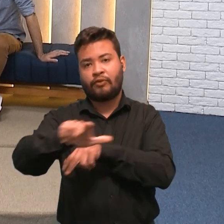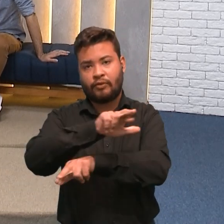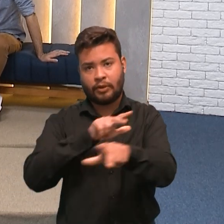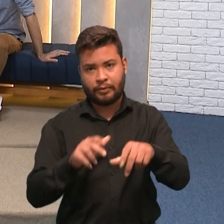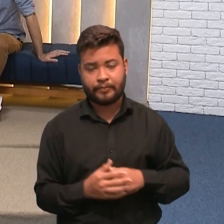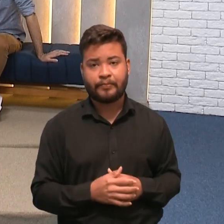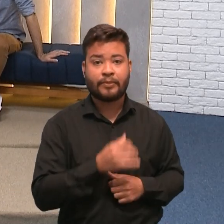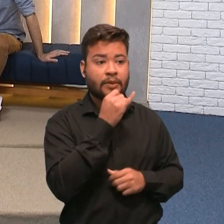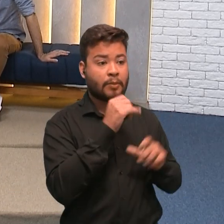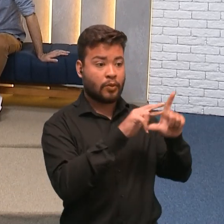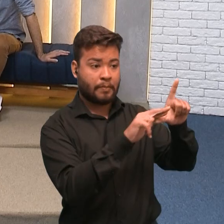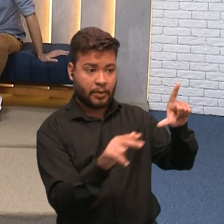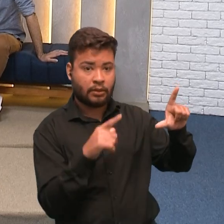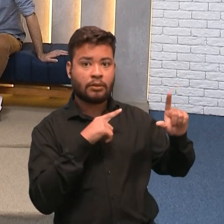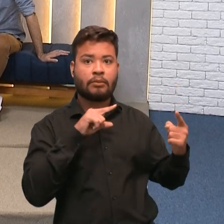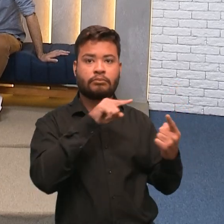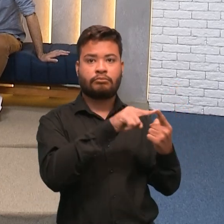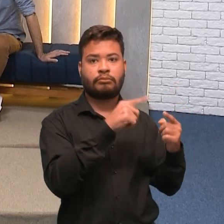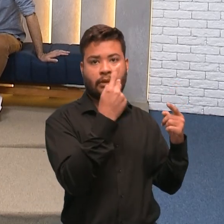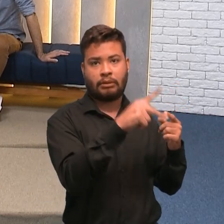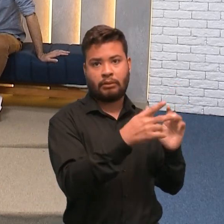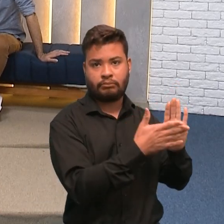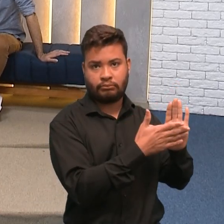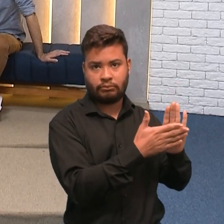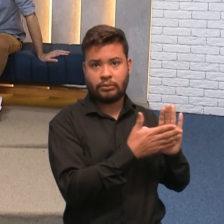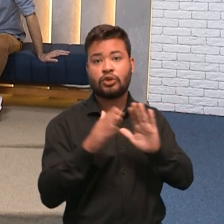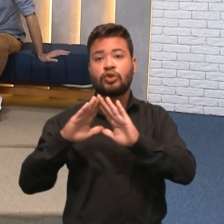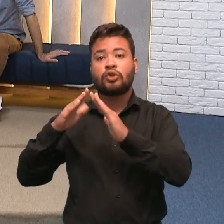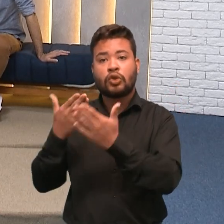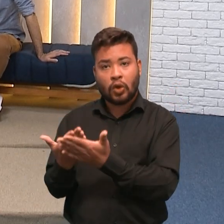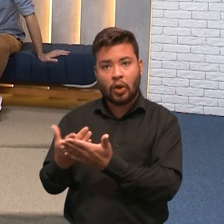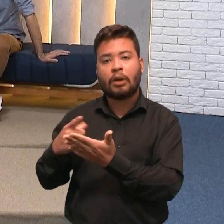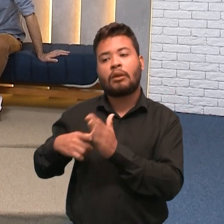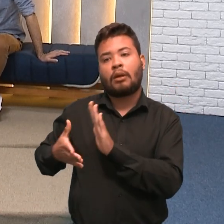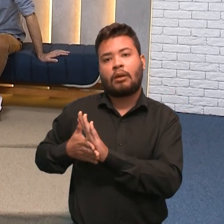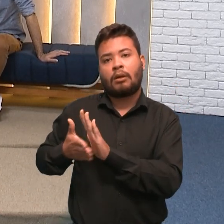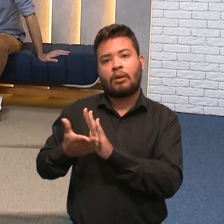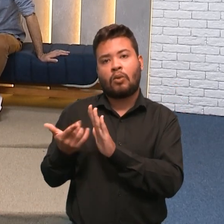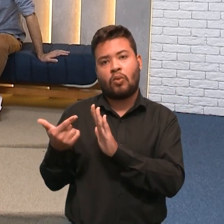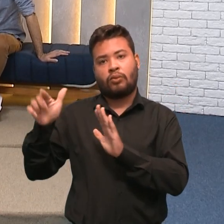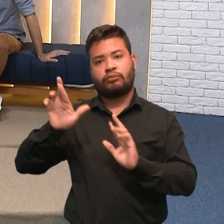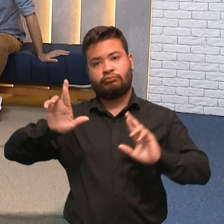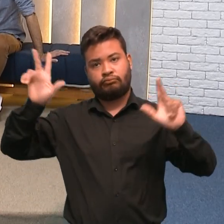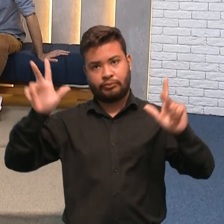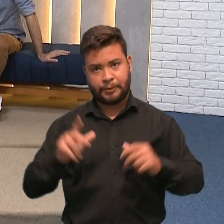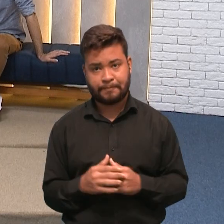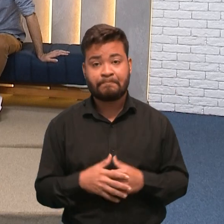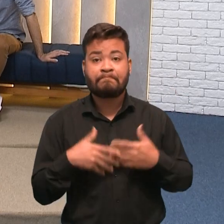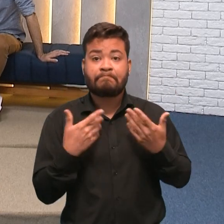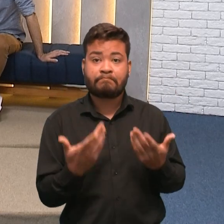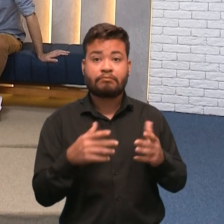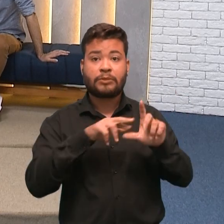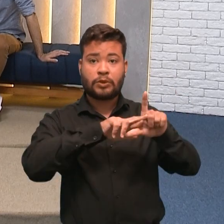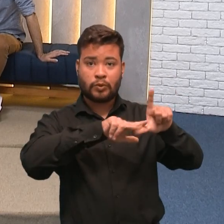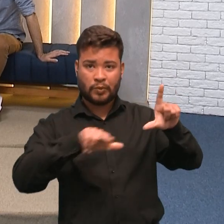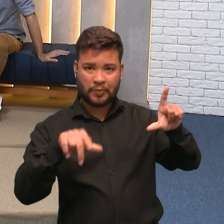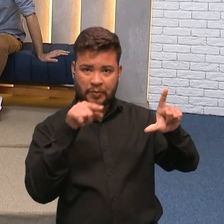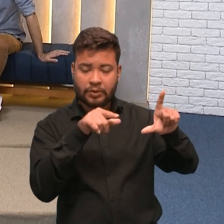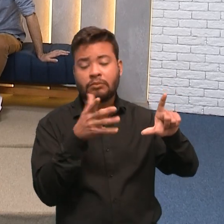determinado propósito, as escolas trocam simbólicas também por outros propósitos. E as mídias, aliás,